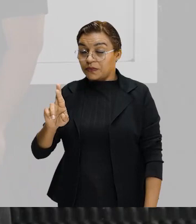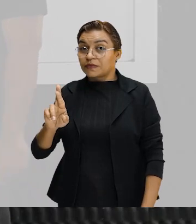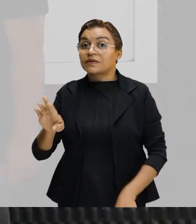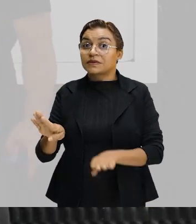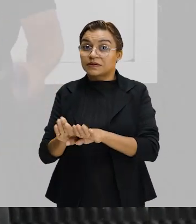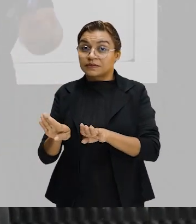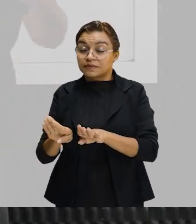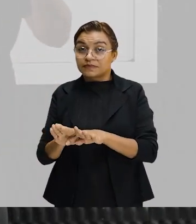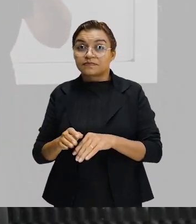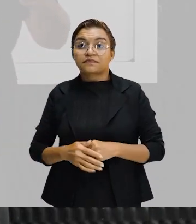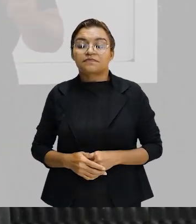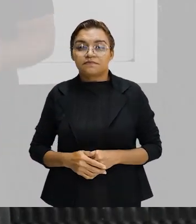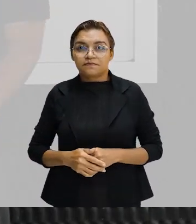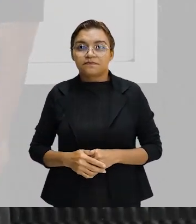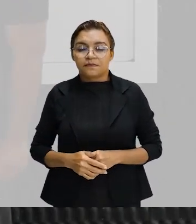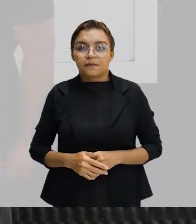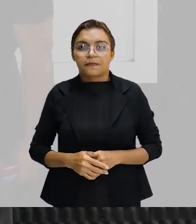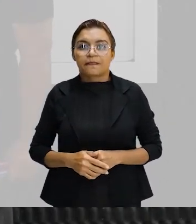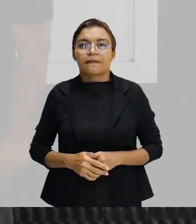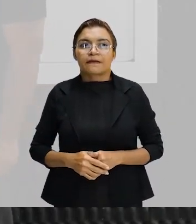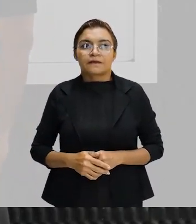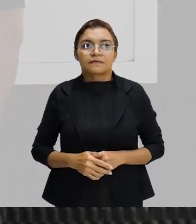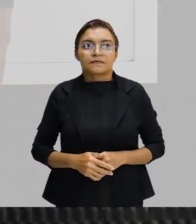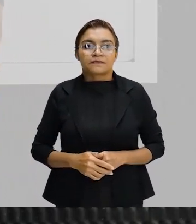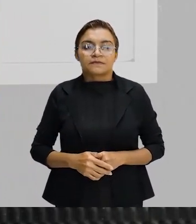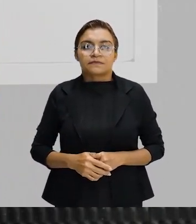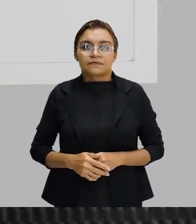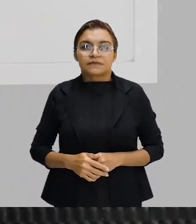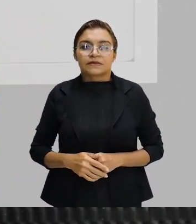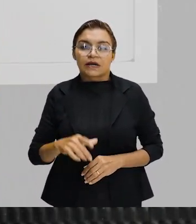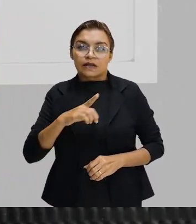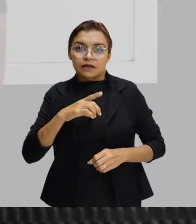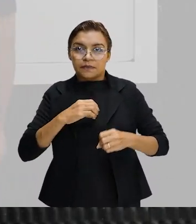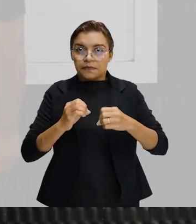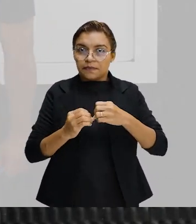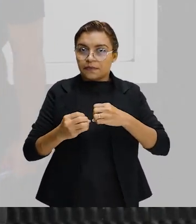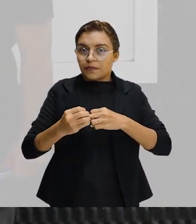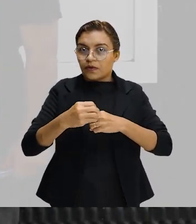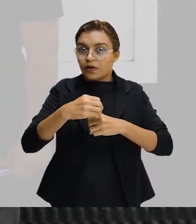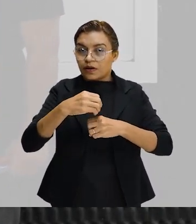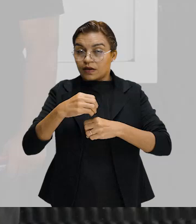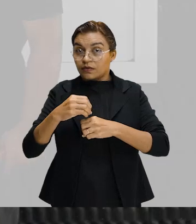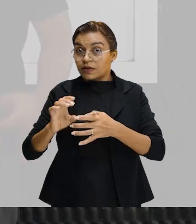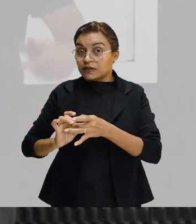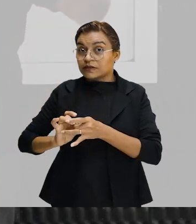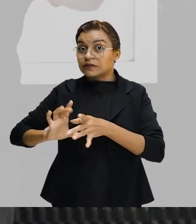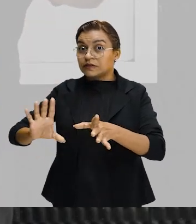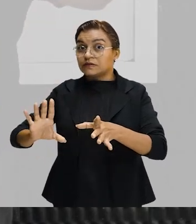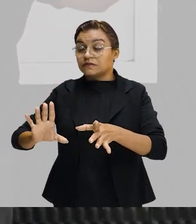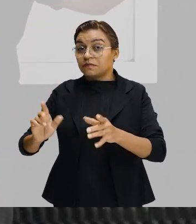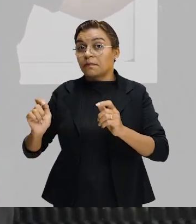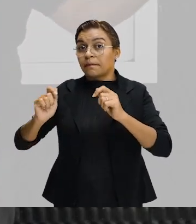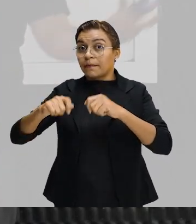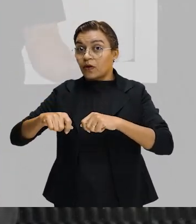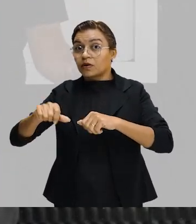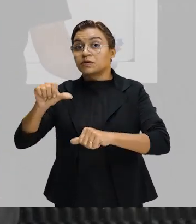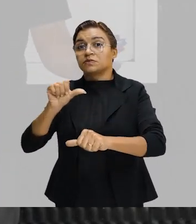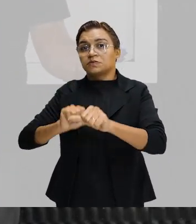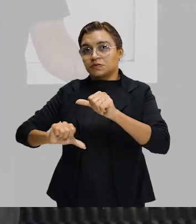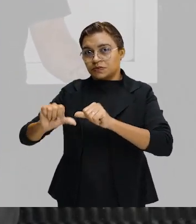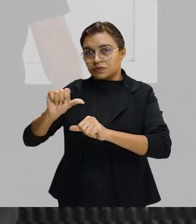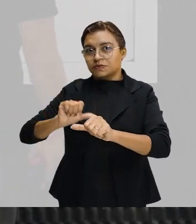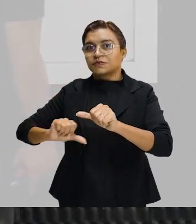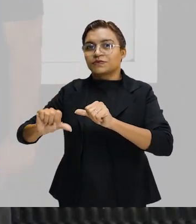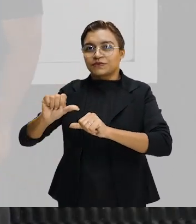certo? Mas aí chega no gás e no vapor, certo? Em que essas moléculas elas estão totalmente livres. Elas podem se mover aí